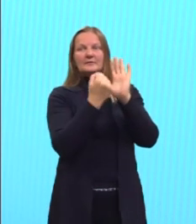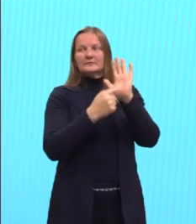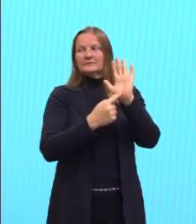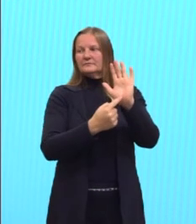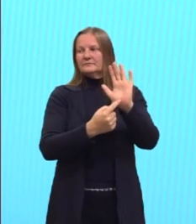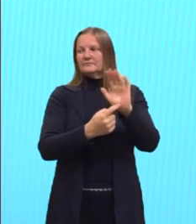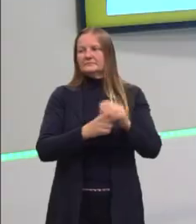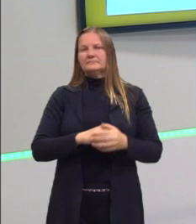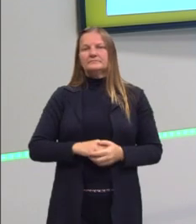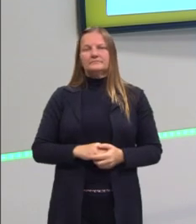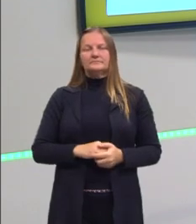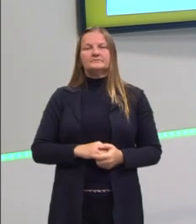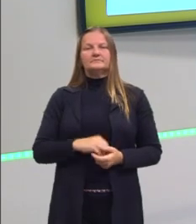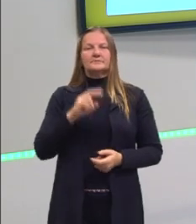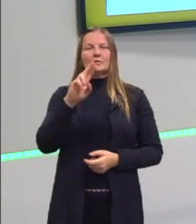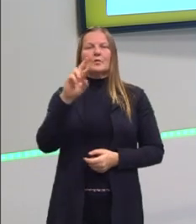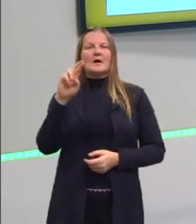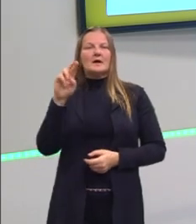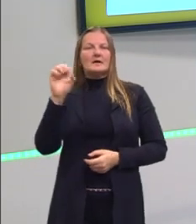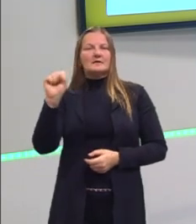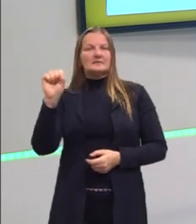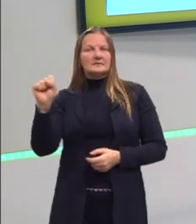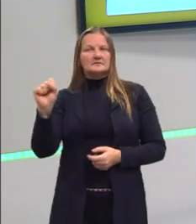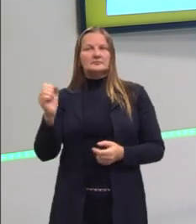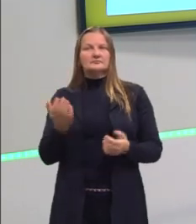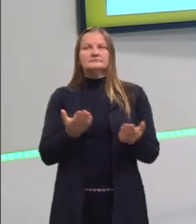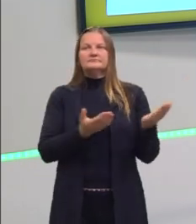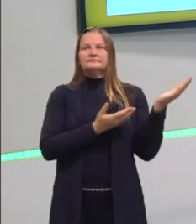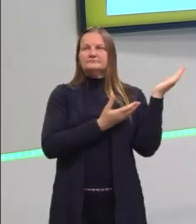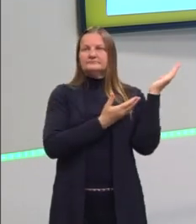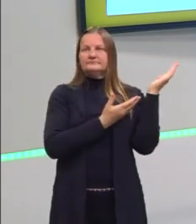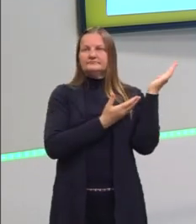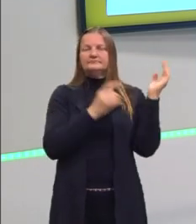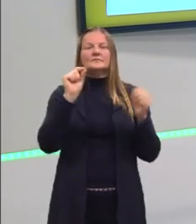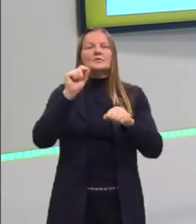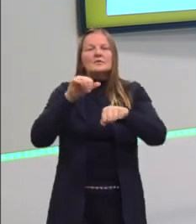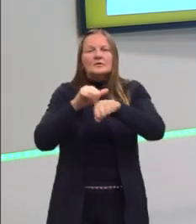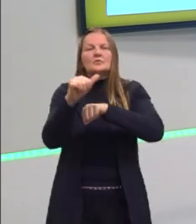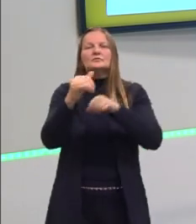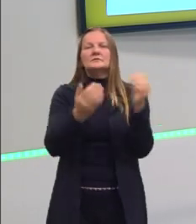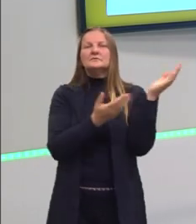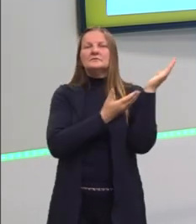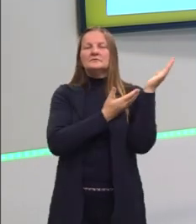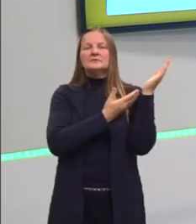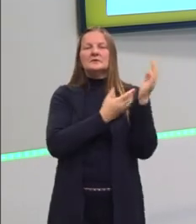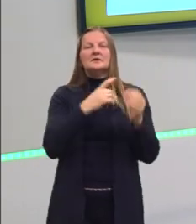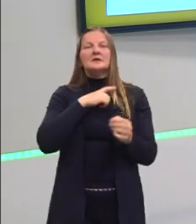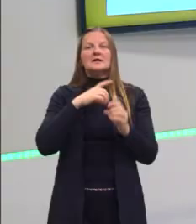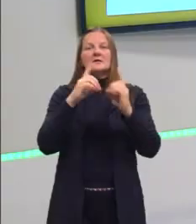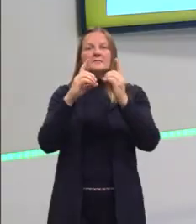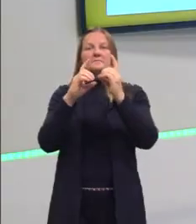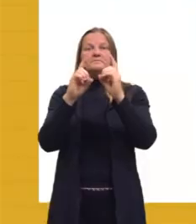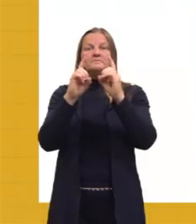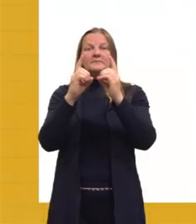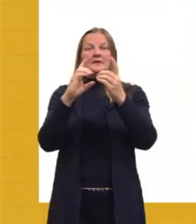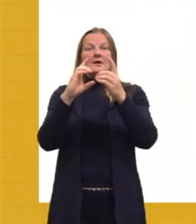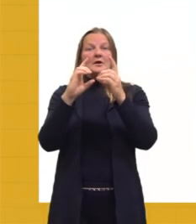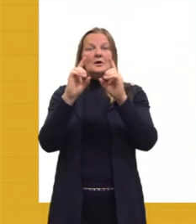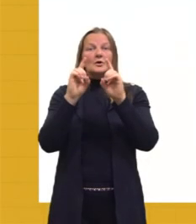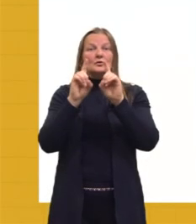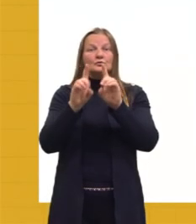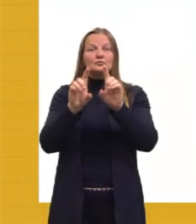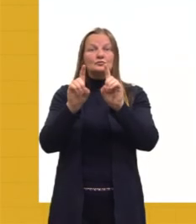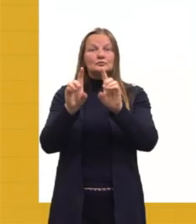aqui mais um o que que acontece nós temos então doutrina né a doutrina Tama